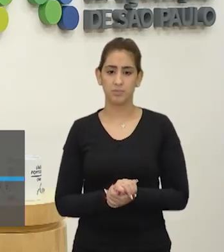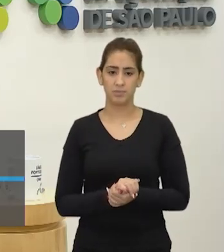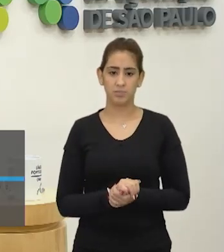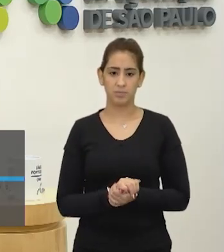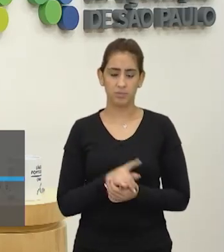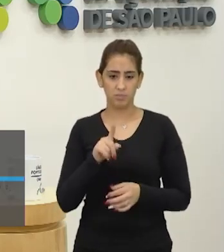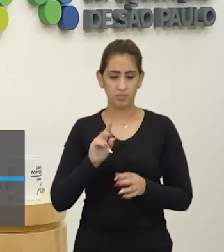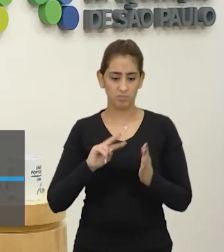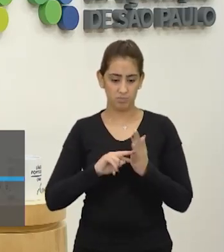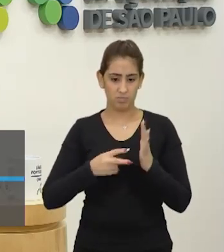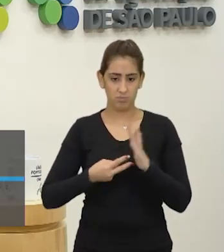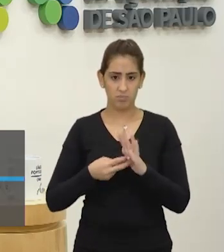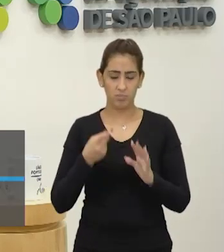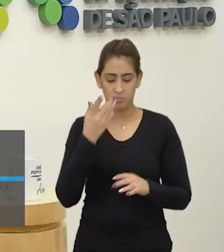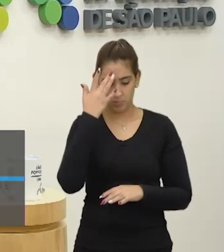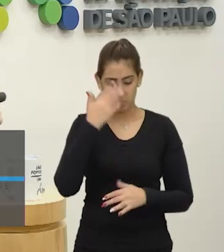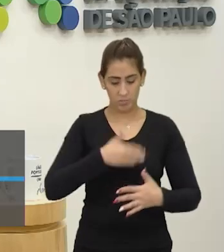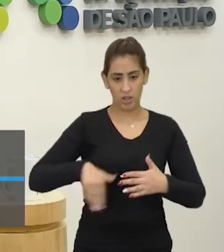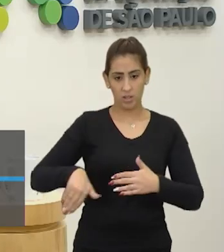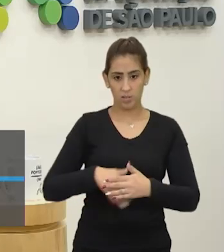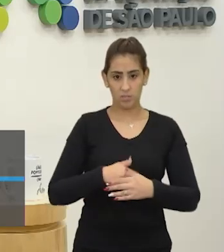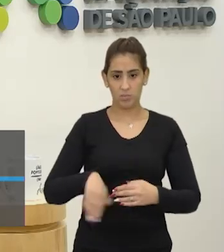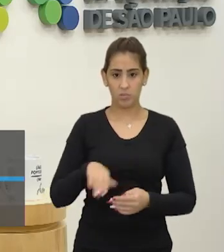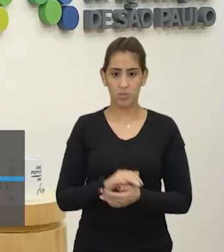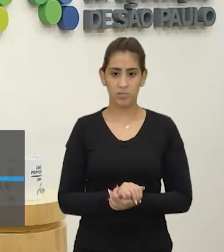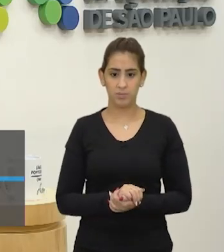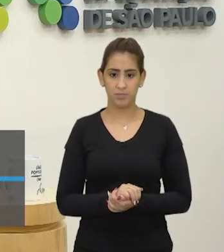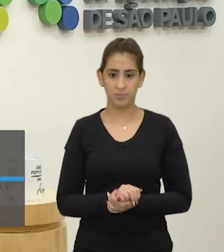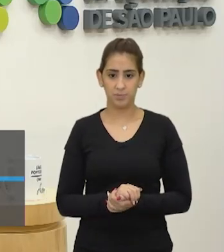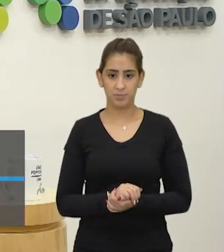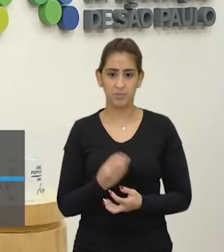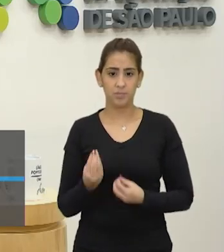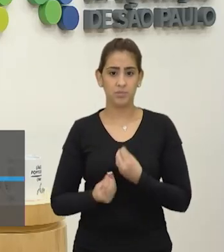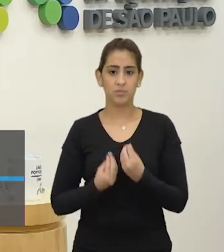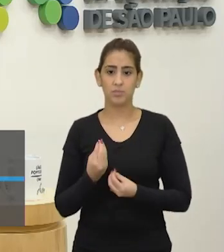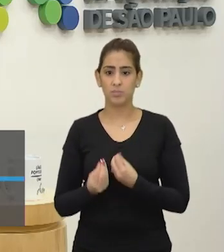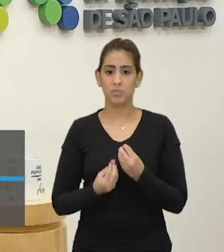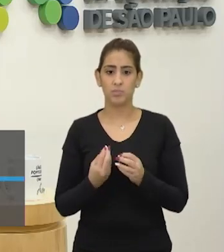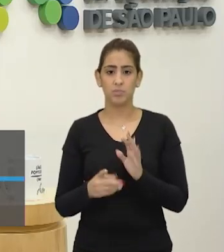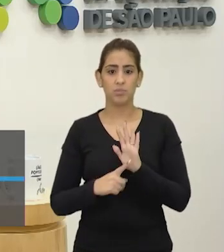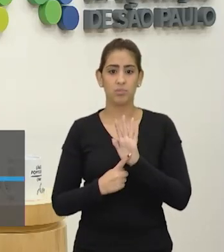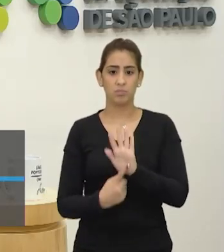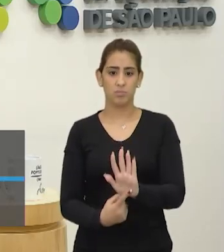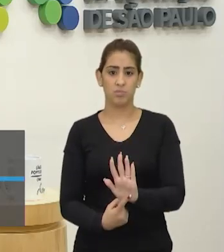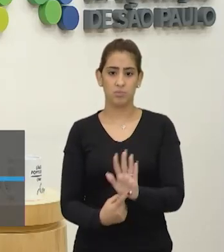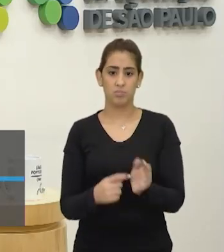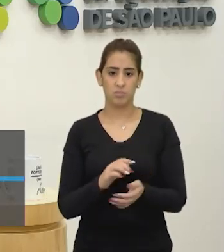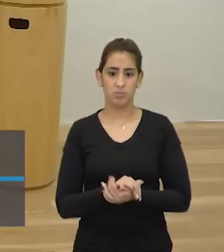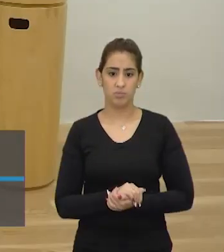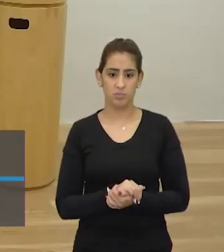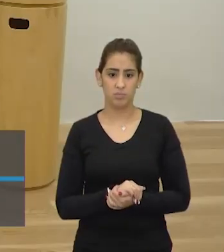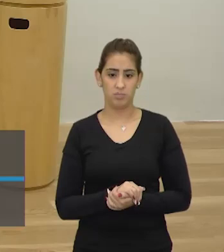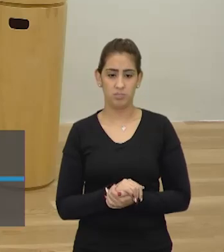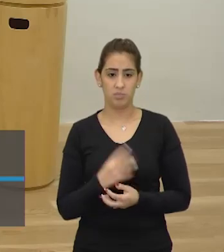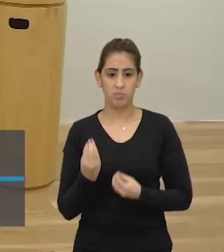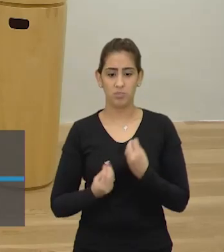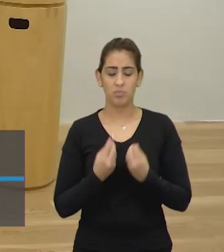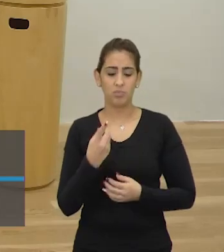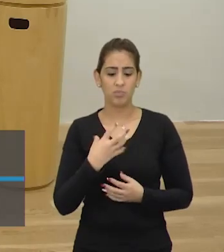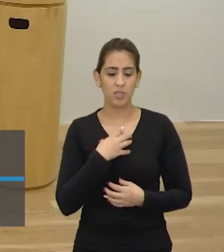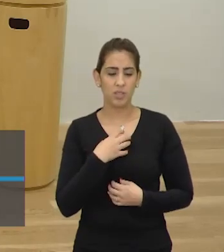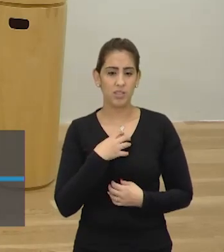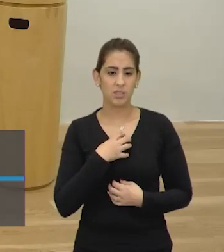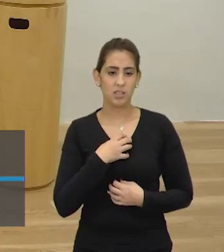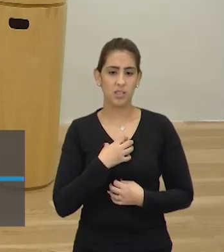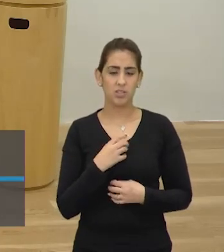ele nas duas, como pré-modernista, como simbolista. Simbolista porque você se sente mal,